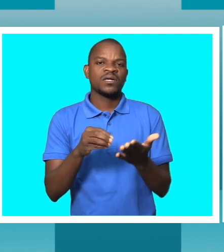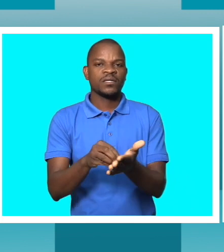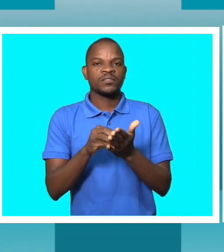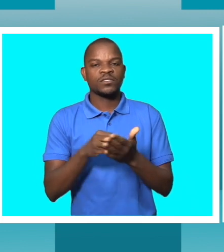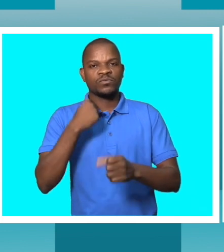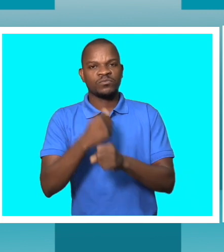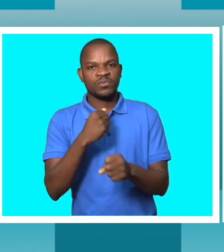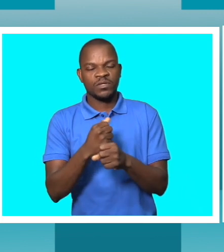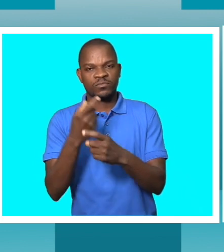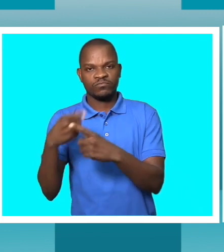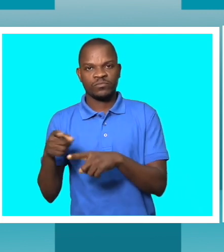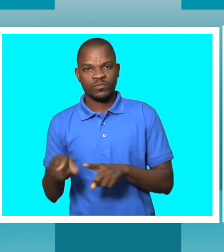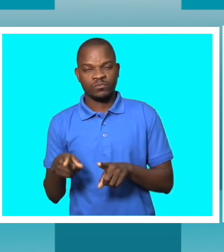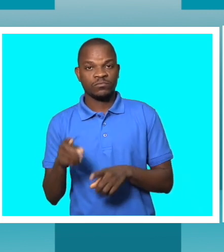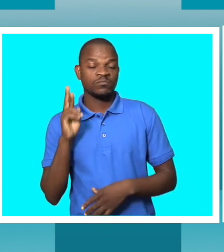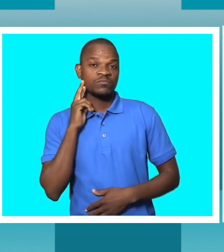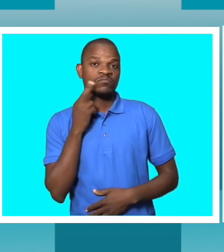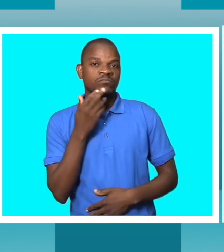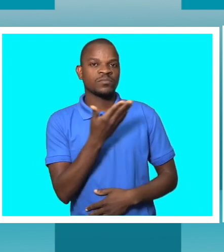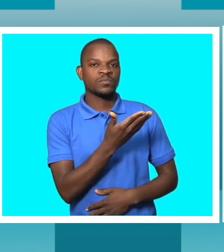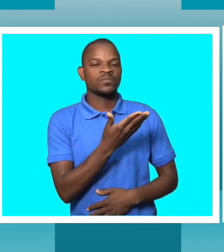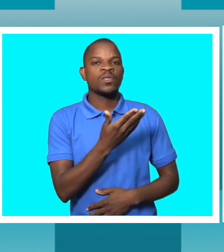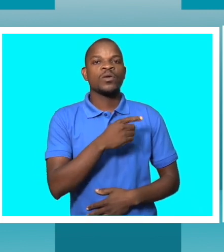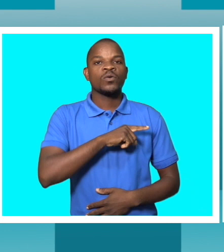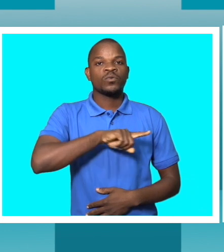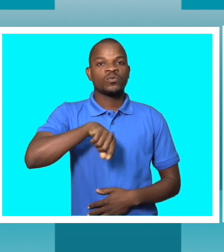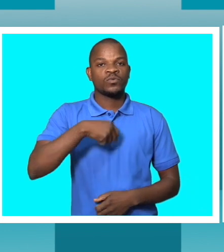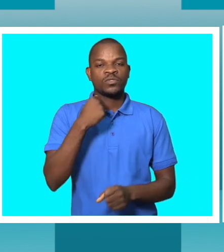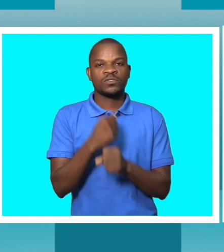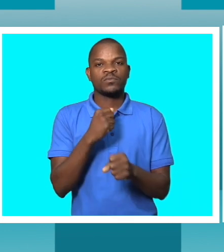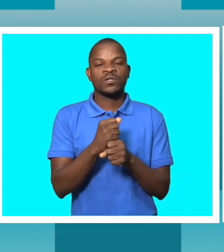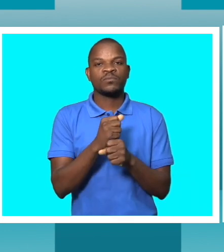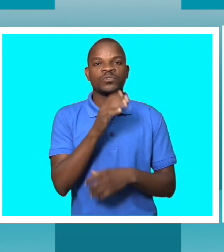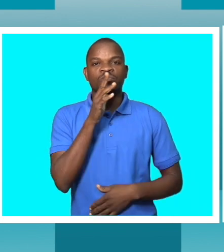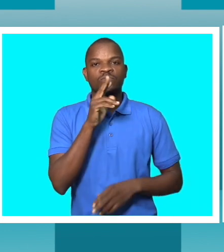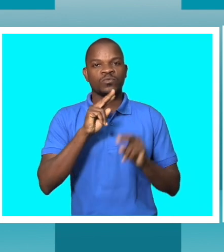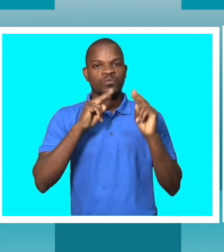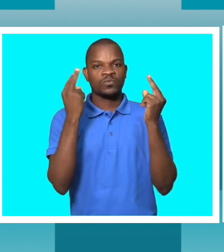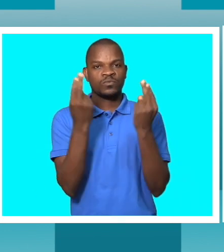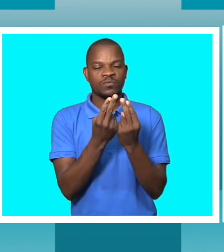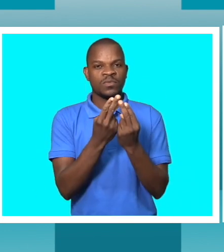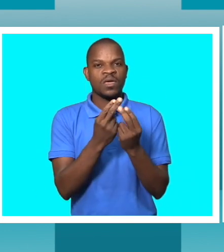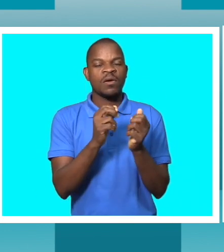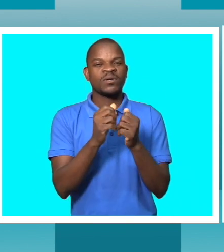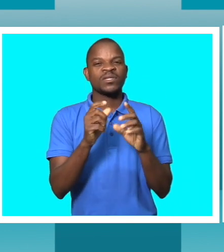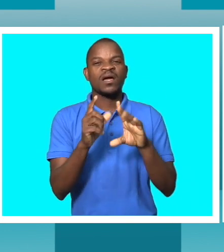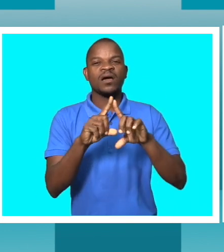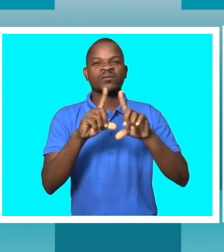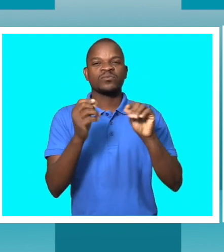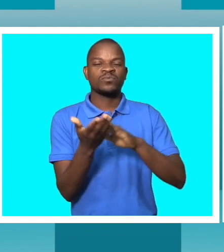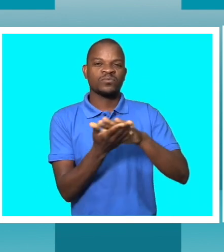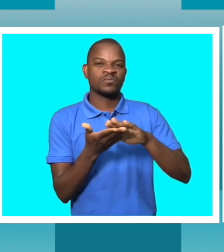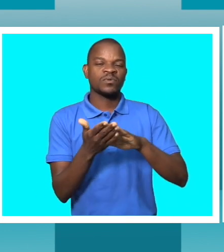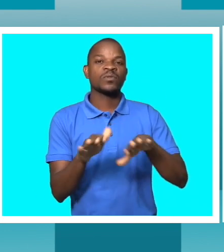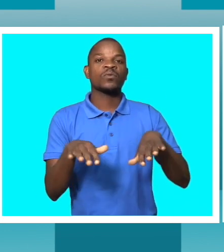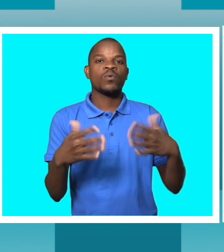a esta camada social? Dentro daquilo que é o trabalho do município, um dos princípios, bases, primeiro,